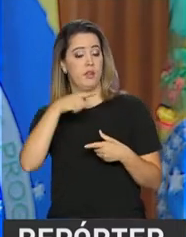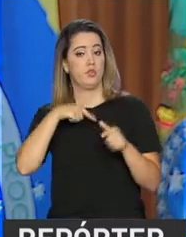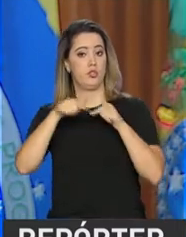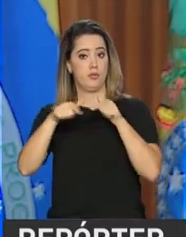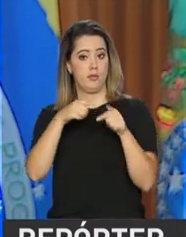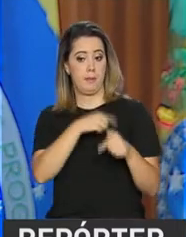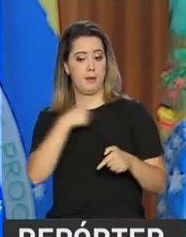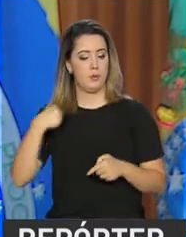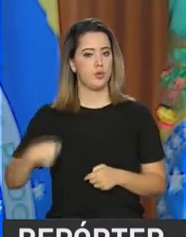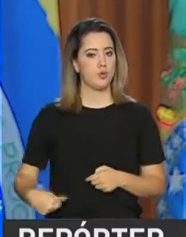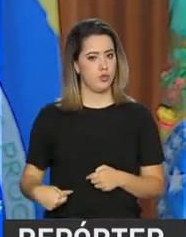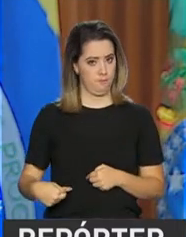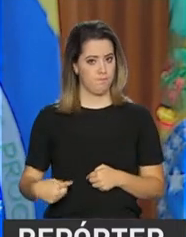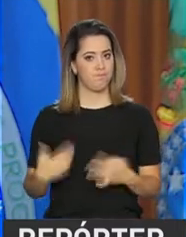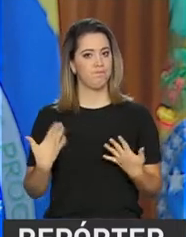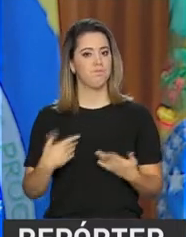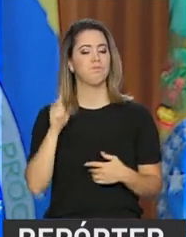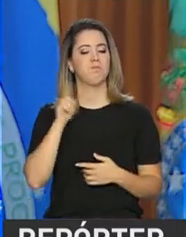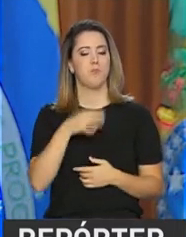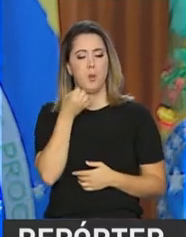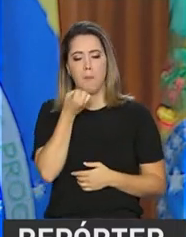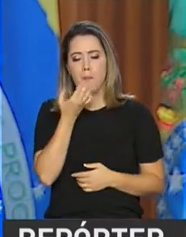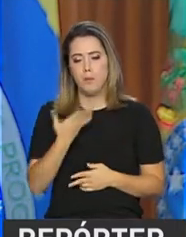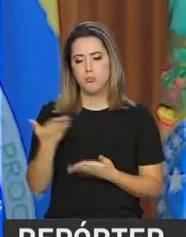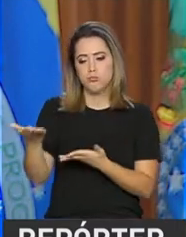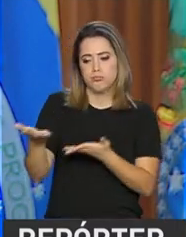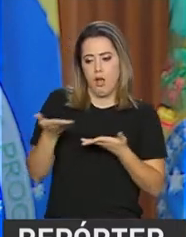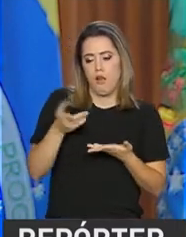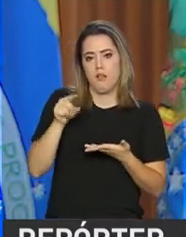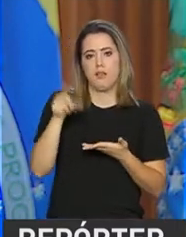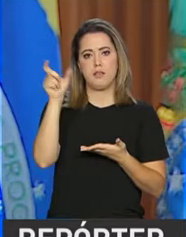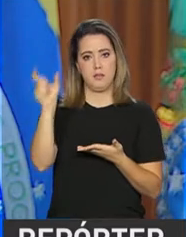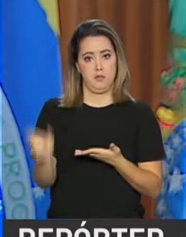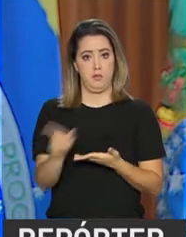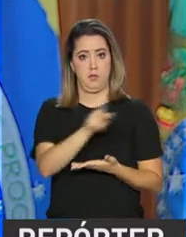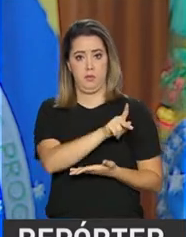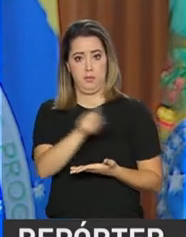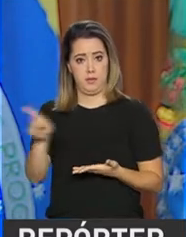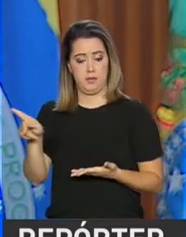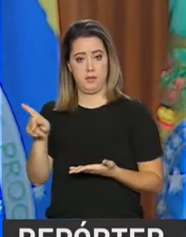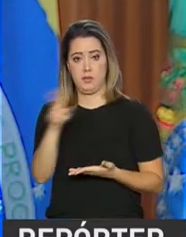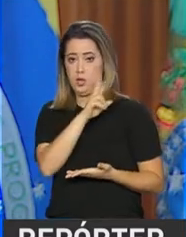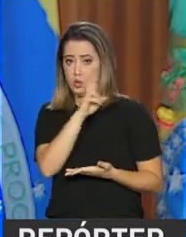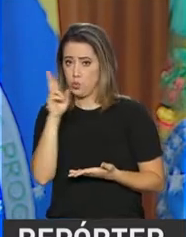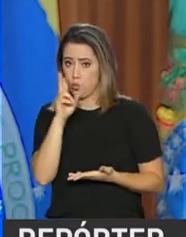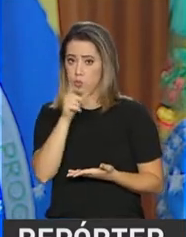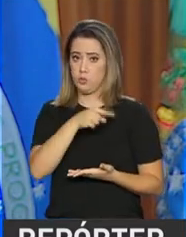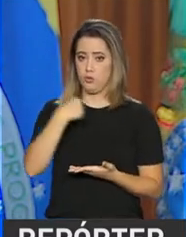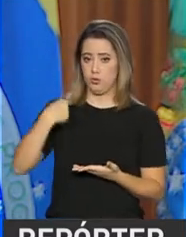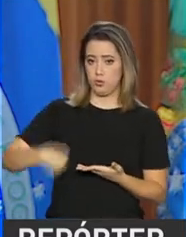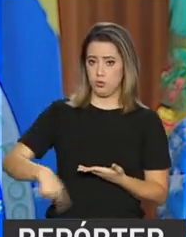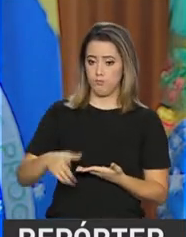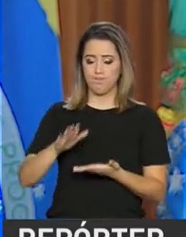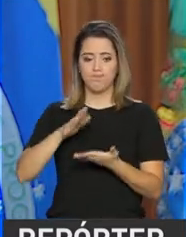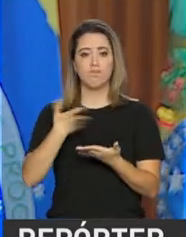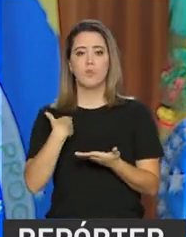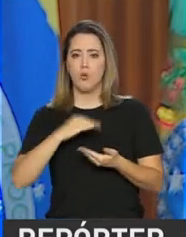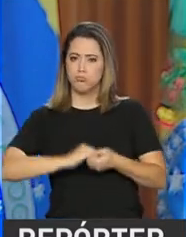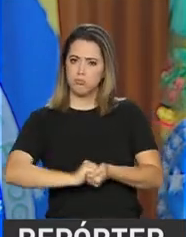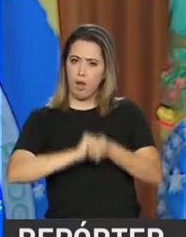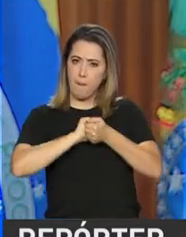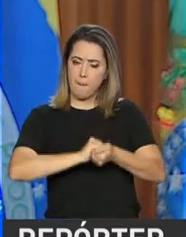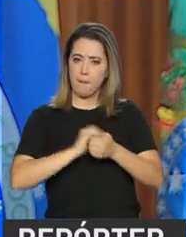china foi gratificante receber os presidentes russo e chinês manifestações de confiança